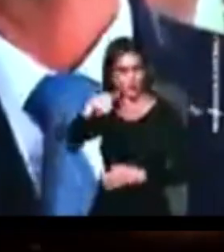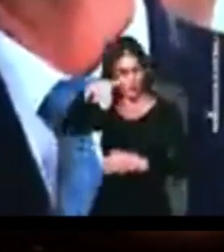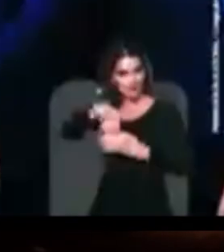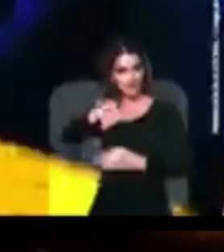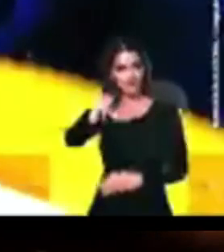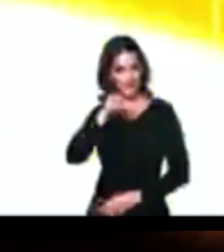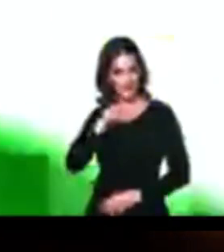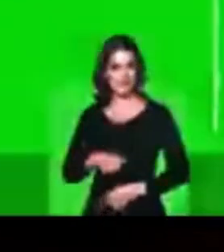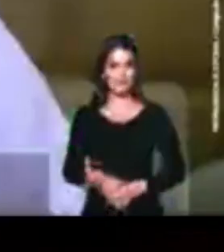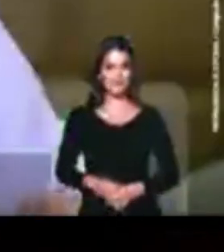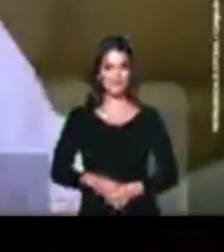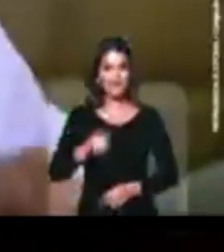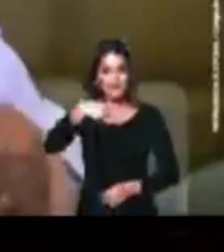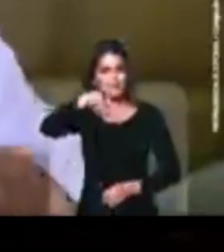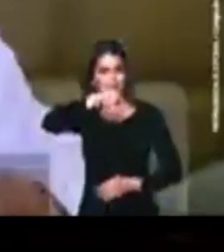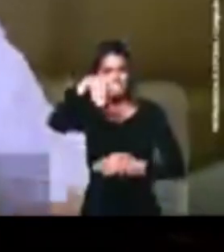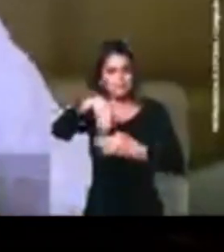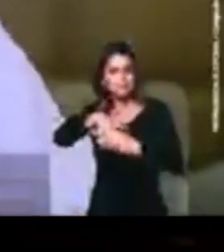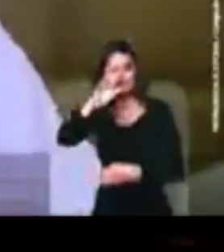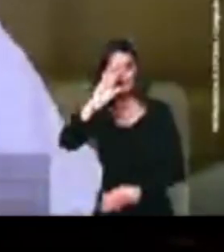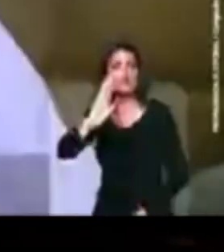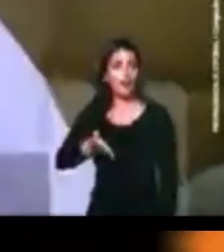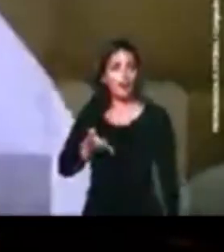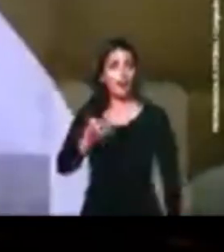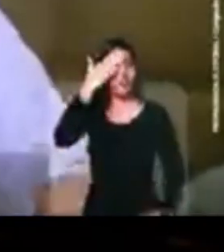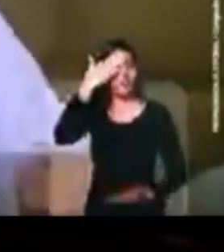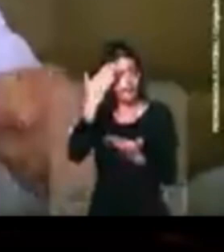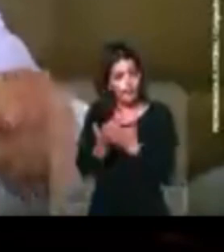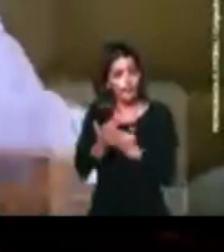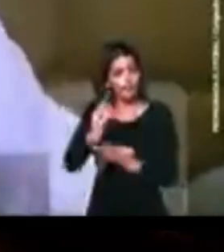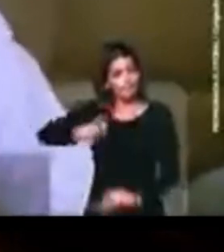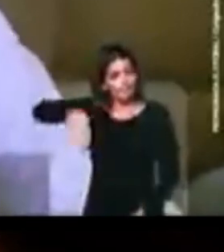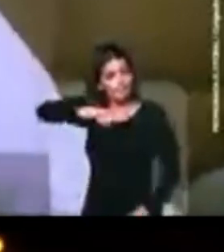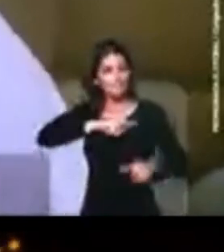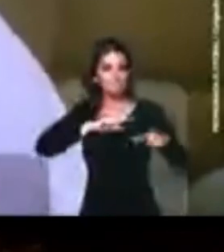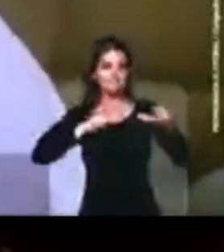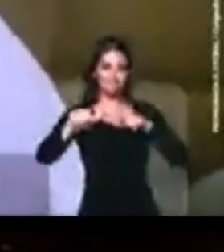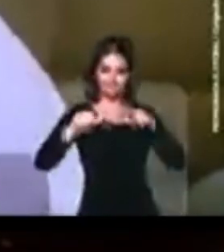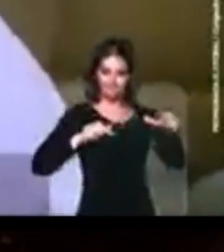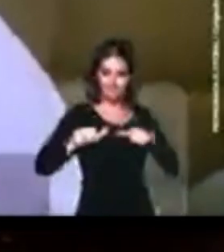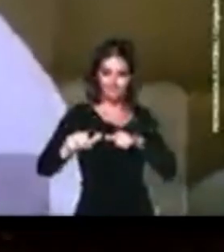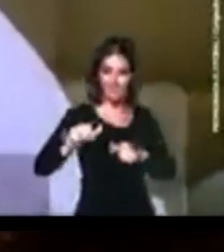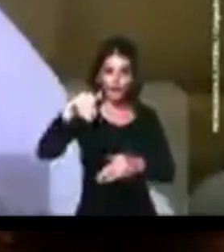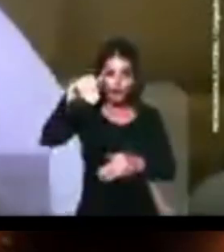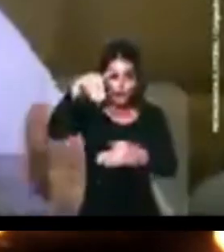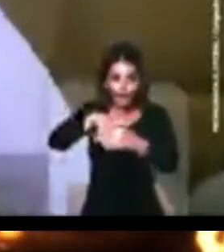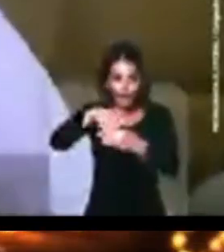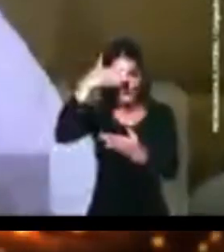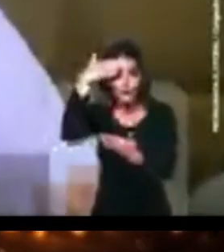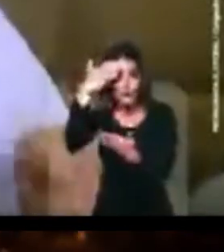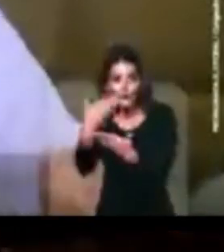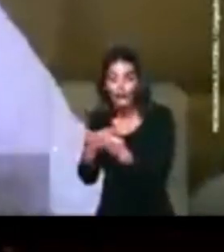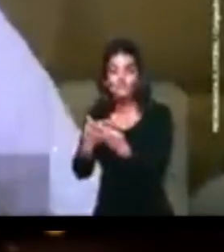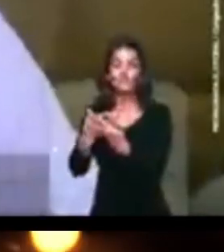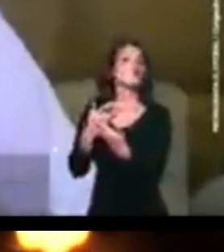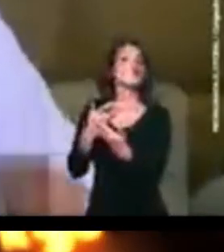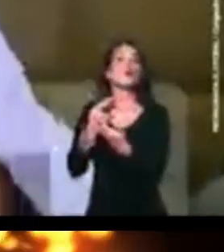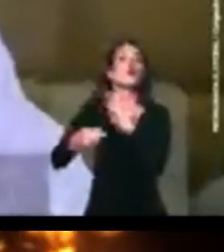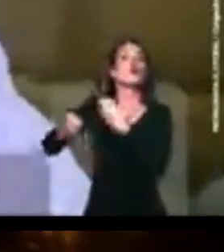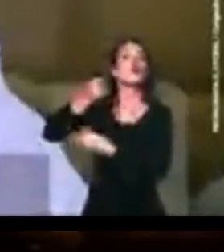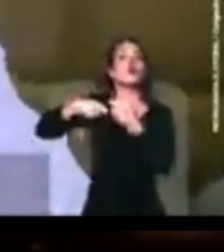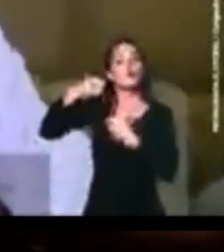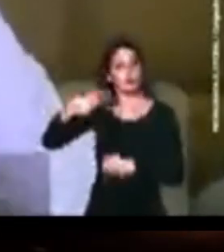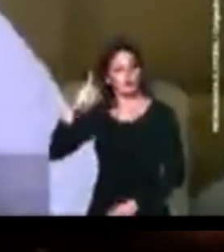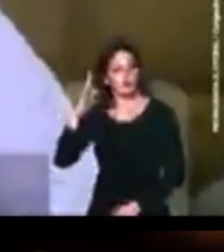escolheu. Vocês foram às urnas e confiaram no nosso trabalho. Um voto de confiança na